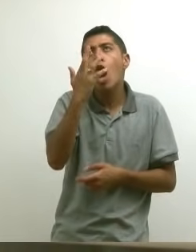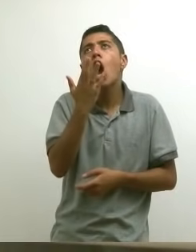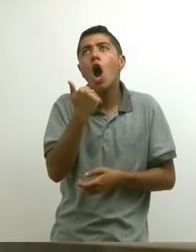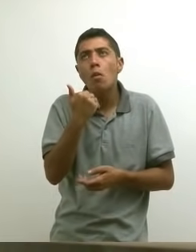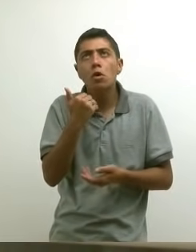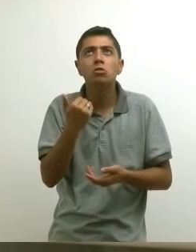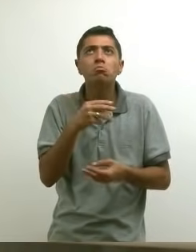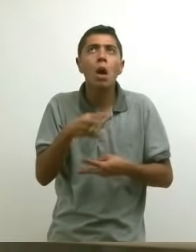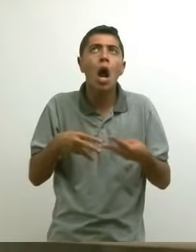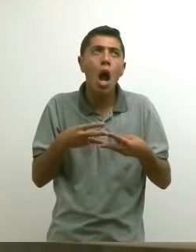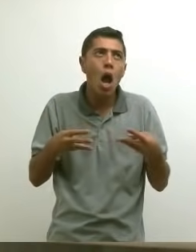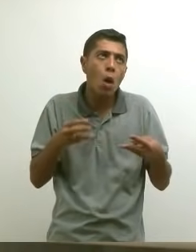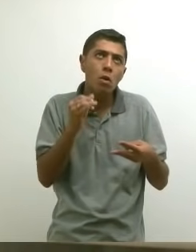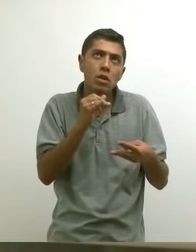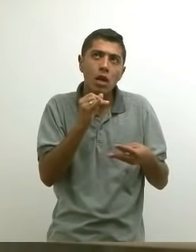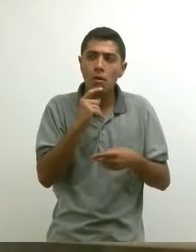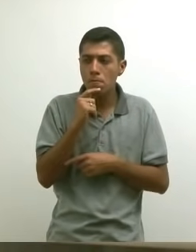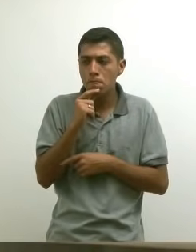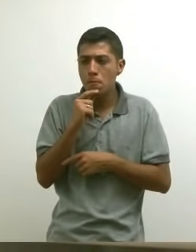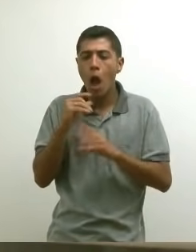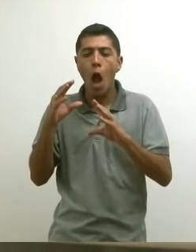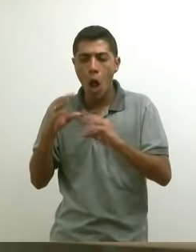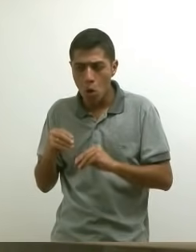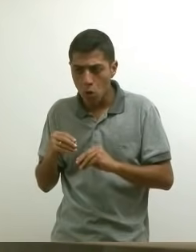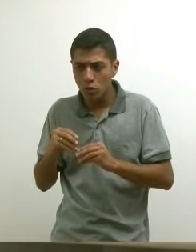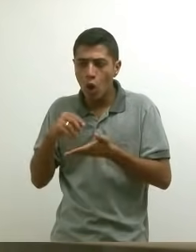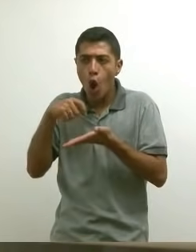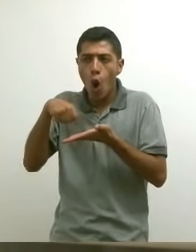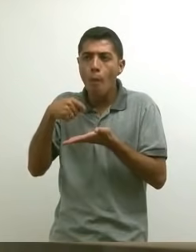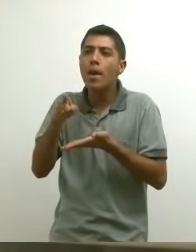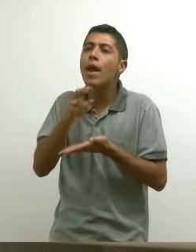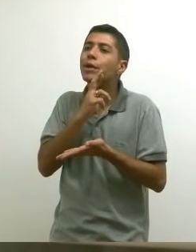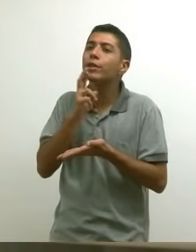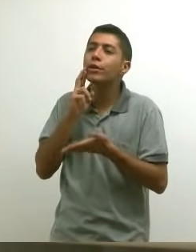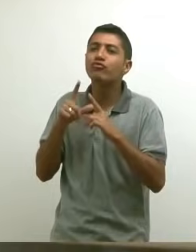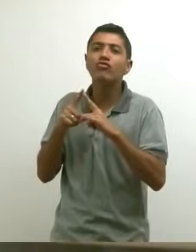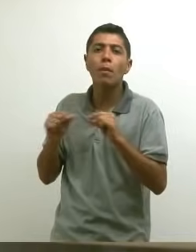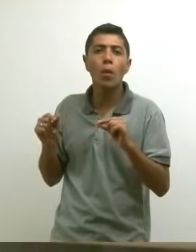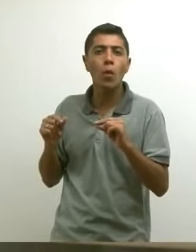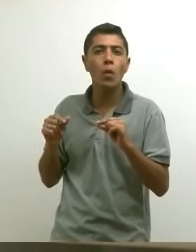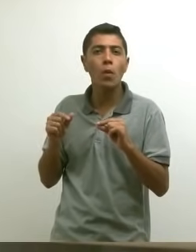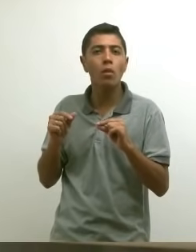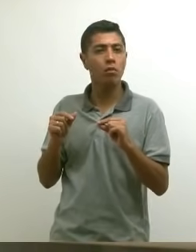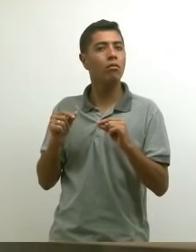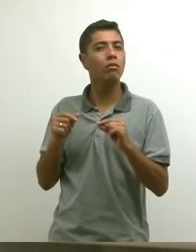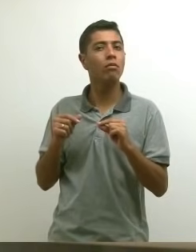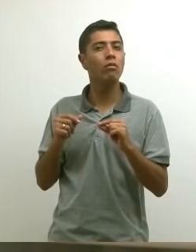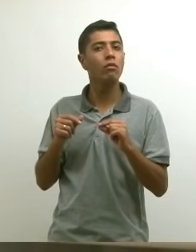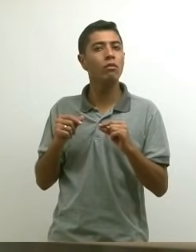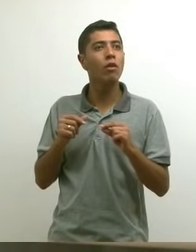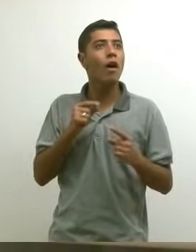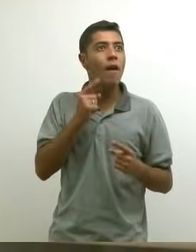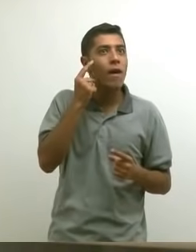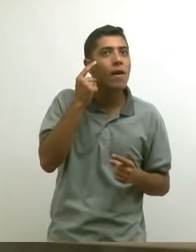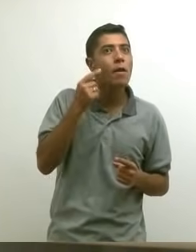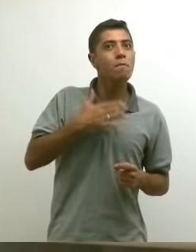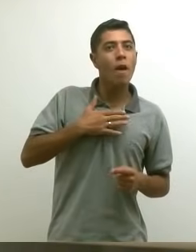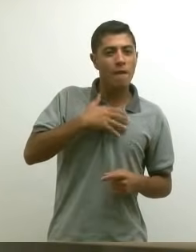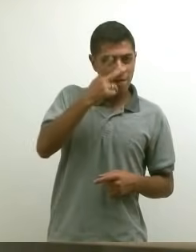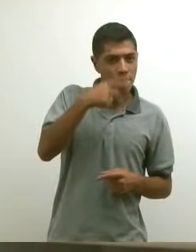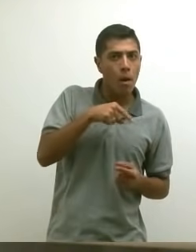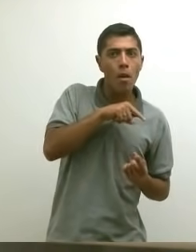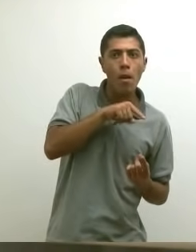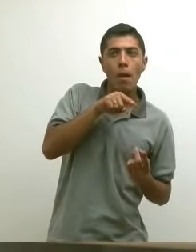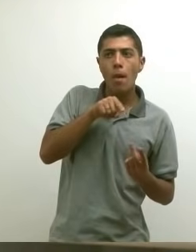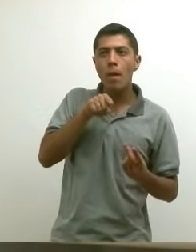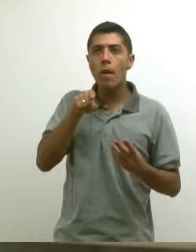japonês ou seja essa desconexa são a origem da família ou seja a desconexão com